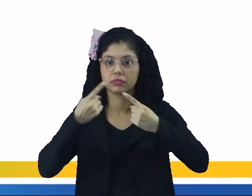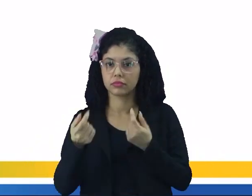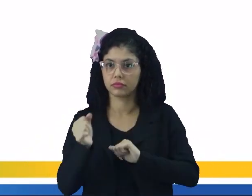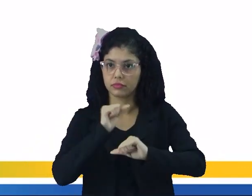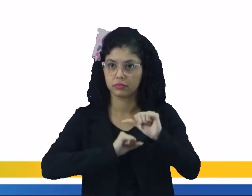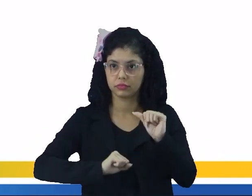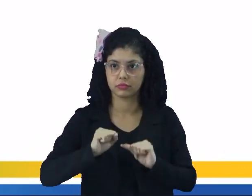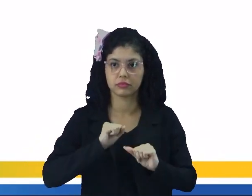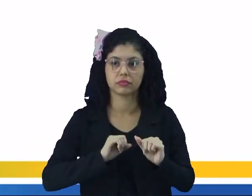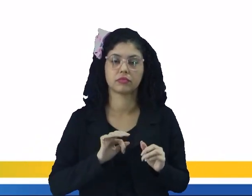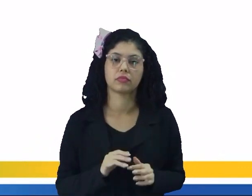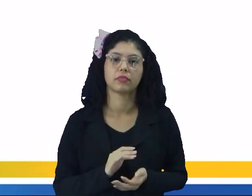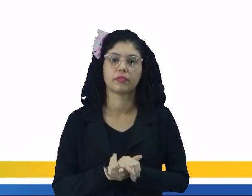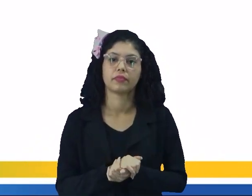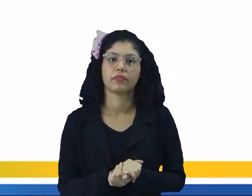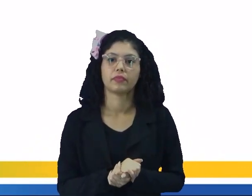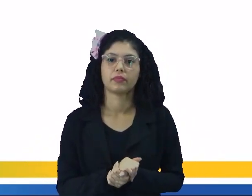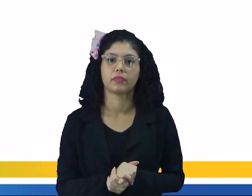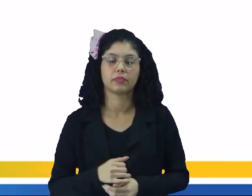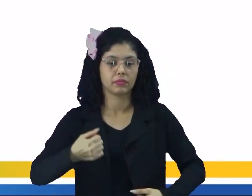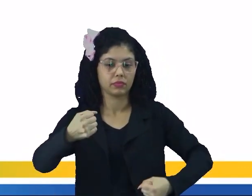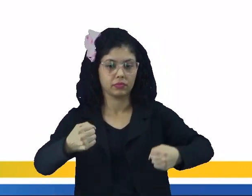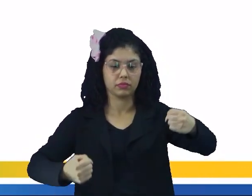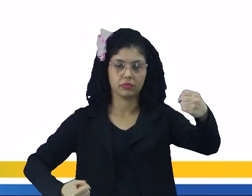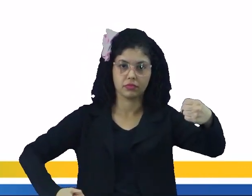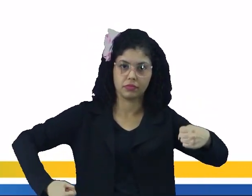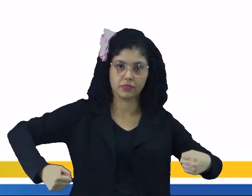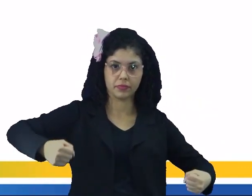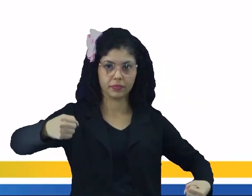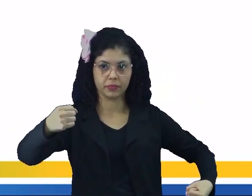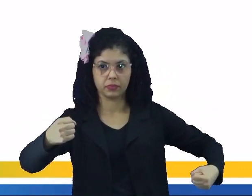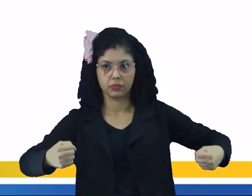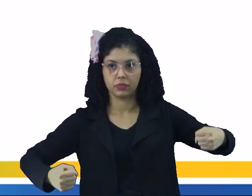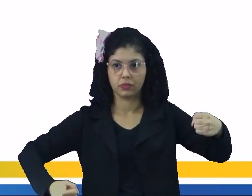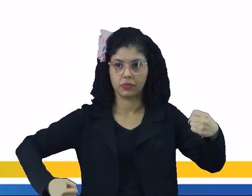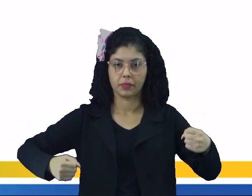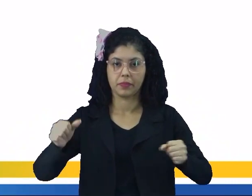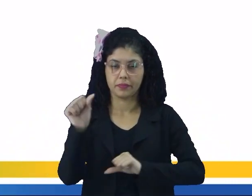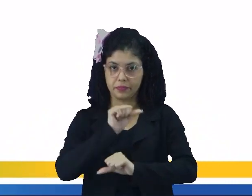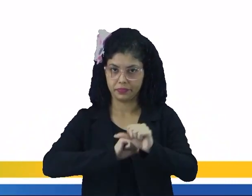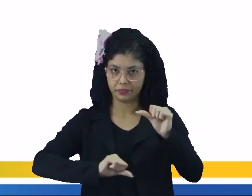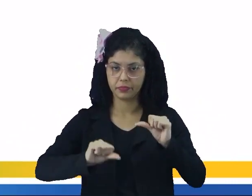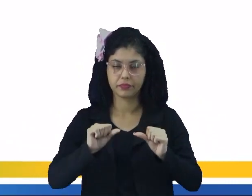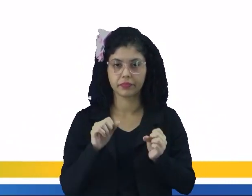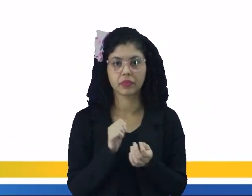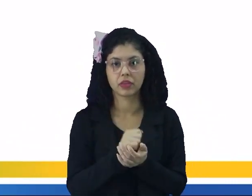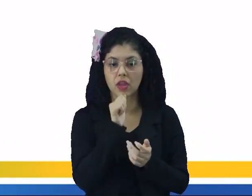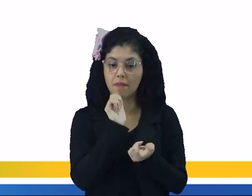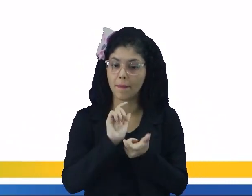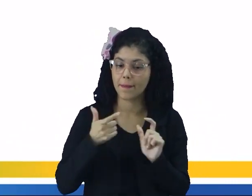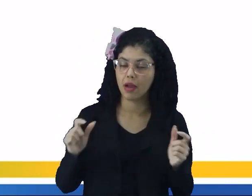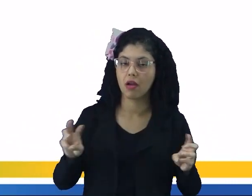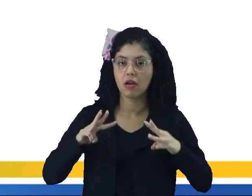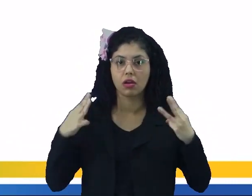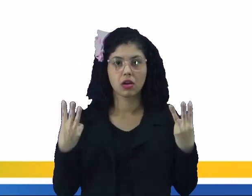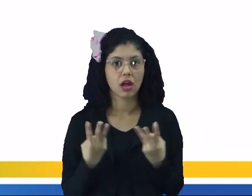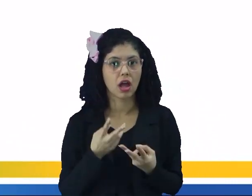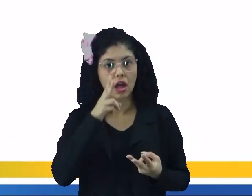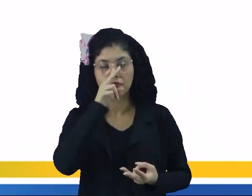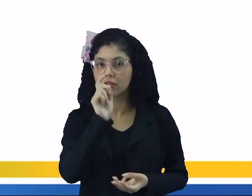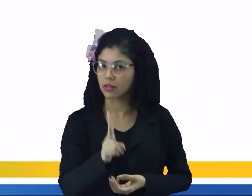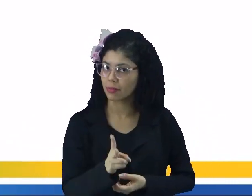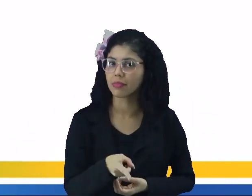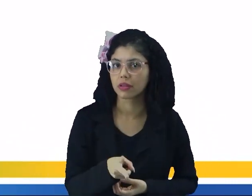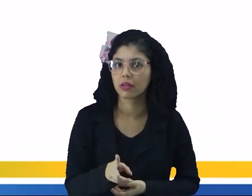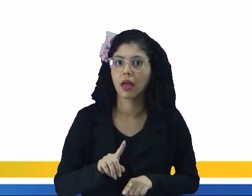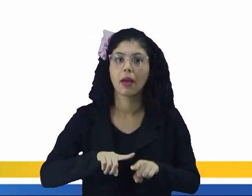eles mudam, né, saem do carro e vão empurrar um caminhão, que a massa é maior do que o carro, note que a força continua sendo a